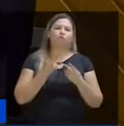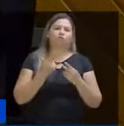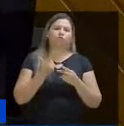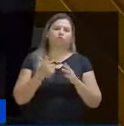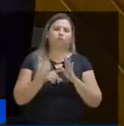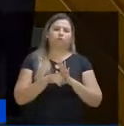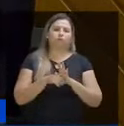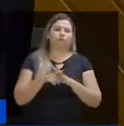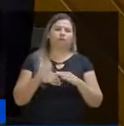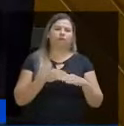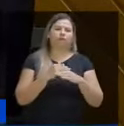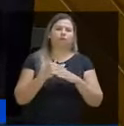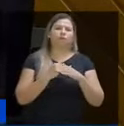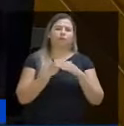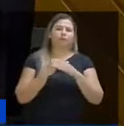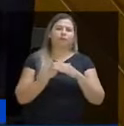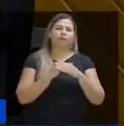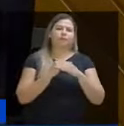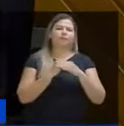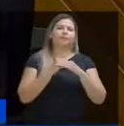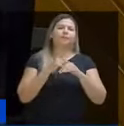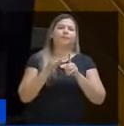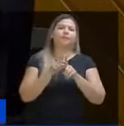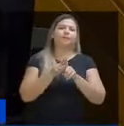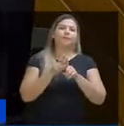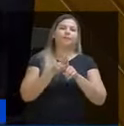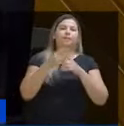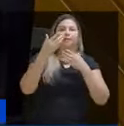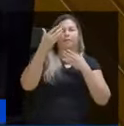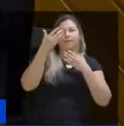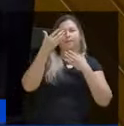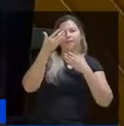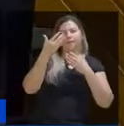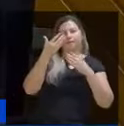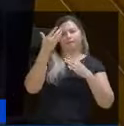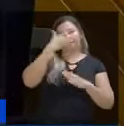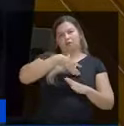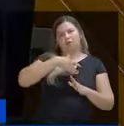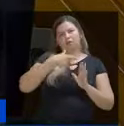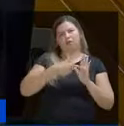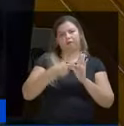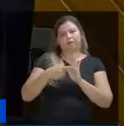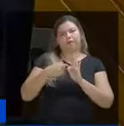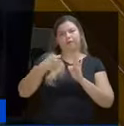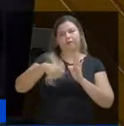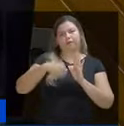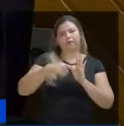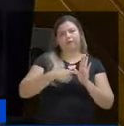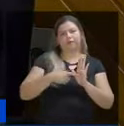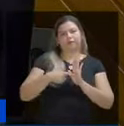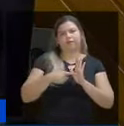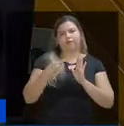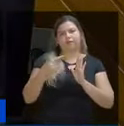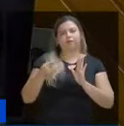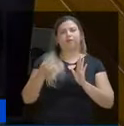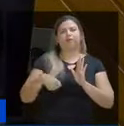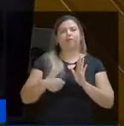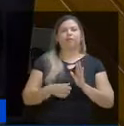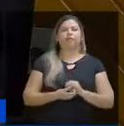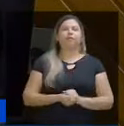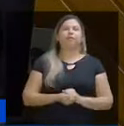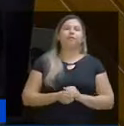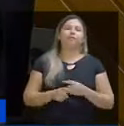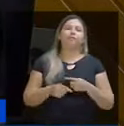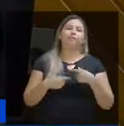unilateralidade e são capazes para fazer prova necessária de filiação partidária para o deferimento do registro de candidatura. Por